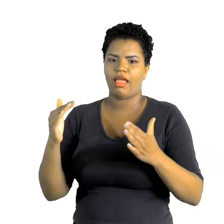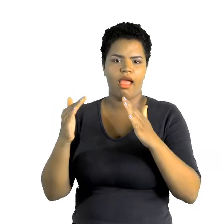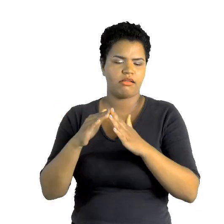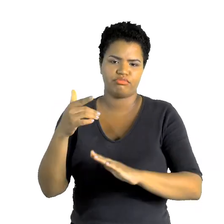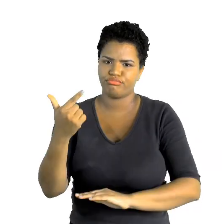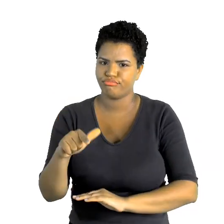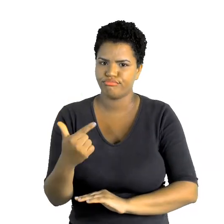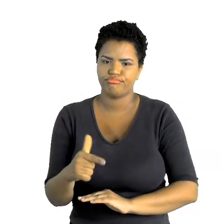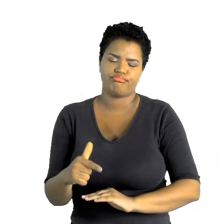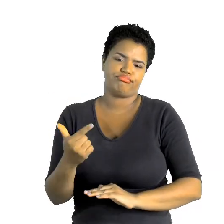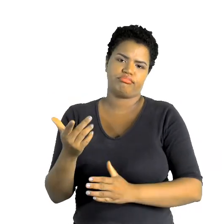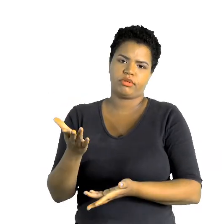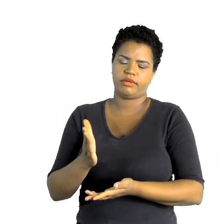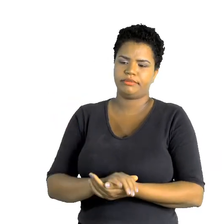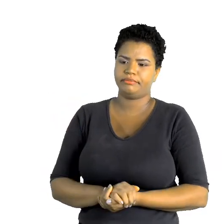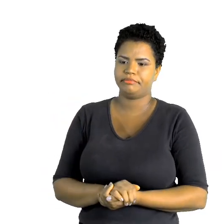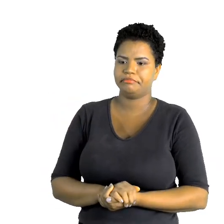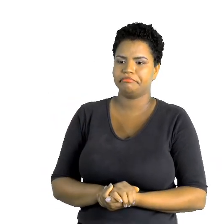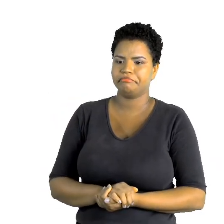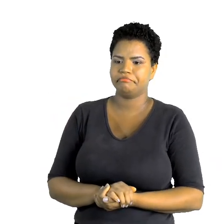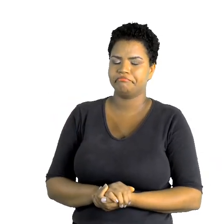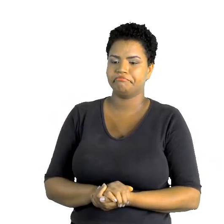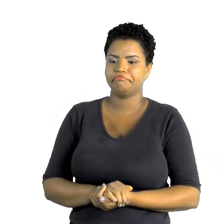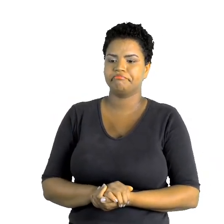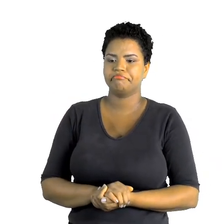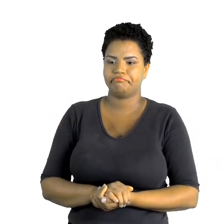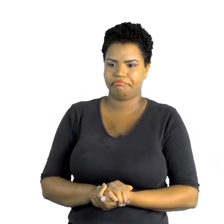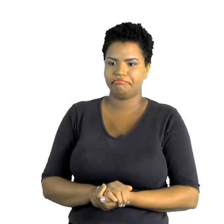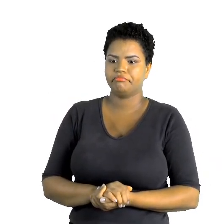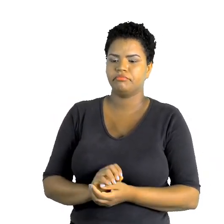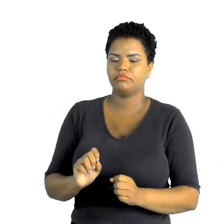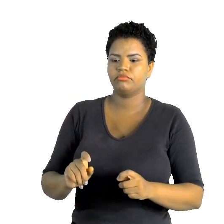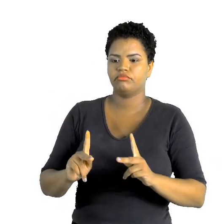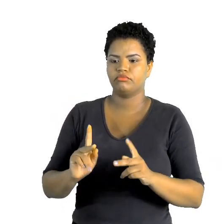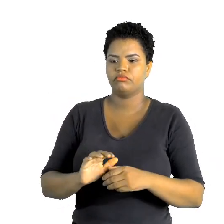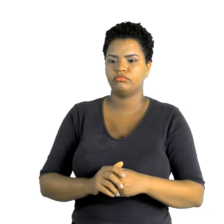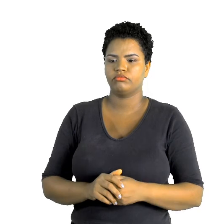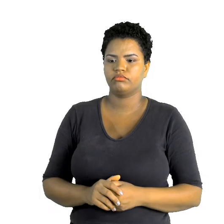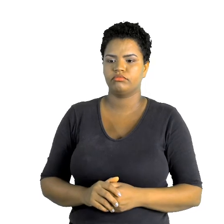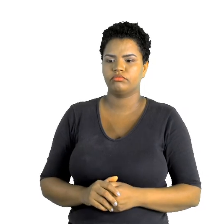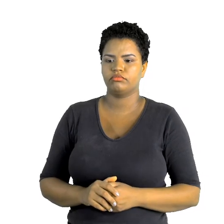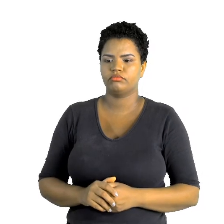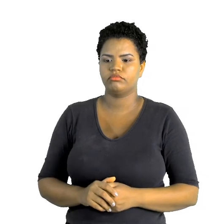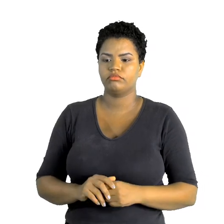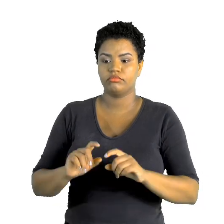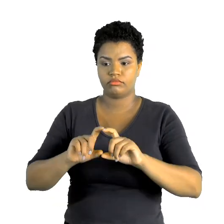lar ou sem casa. Homeless, ok, guys? Unfortunately,